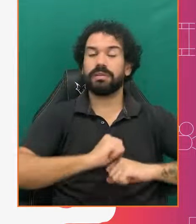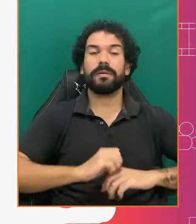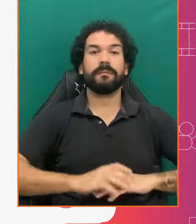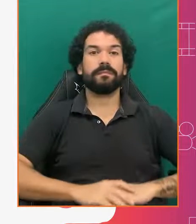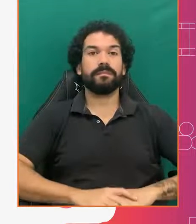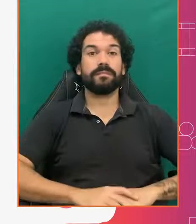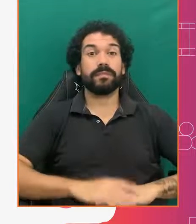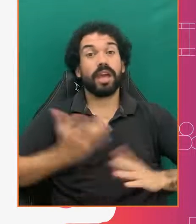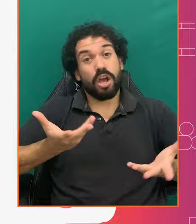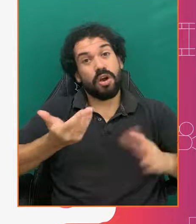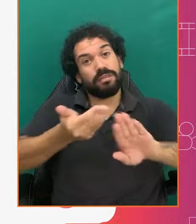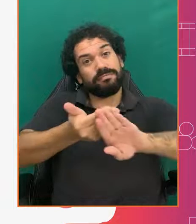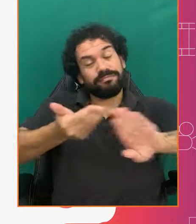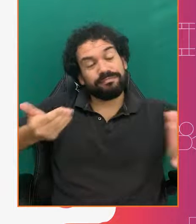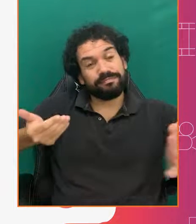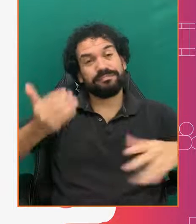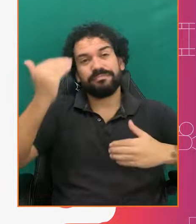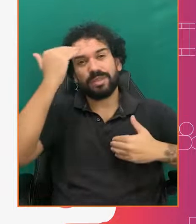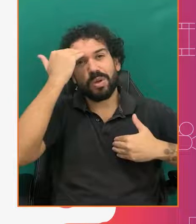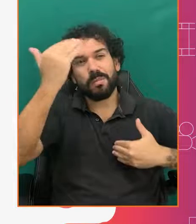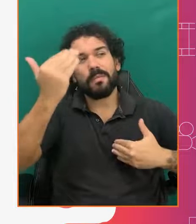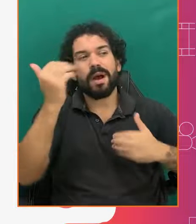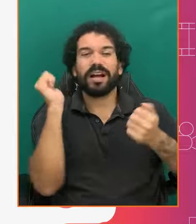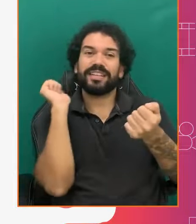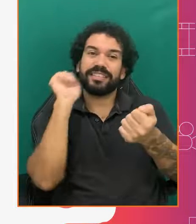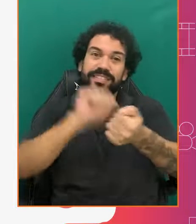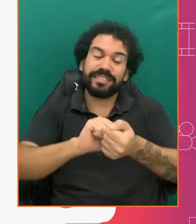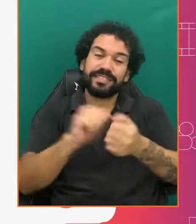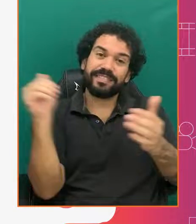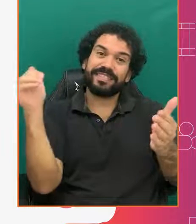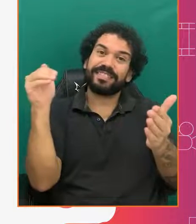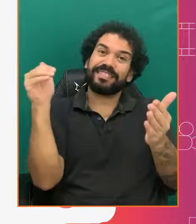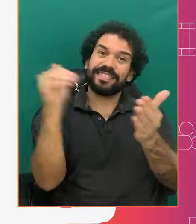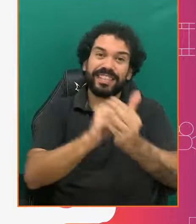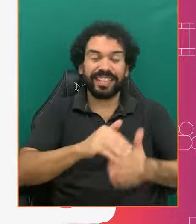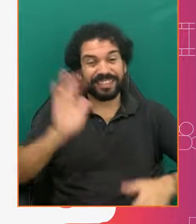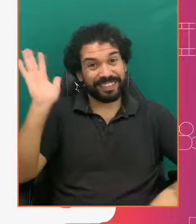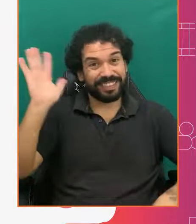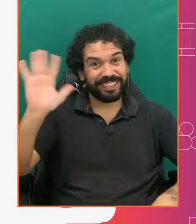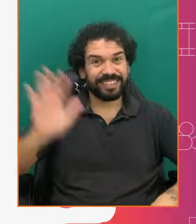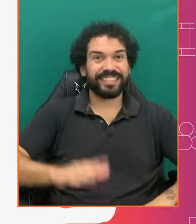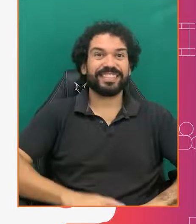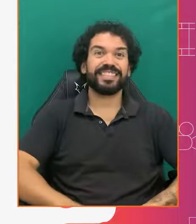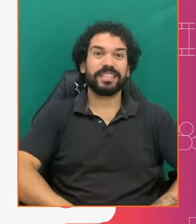também. Mesmo distantes, obrigada pela companhia e até a próxima!